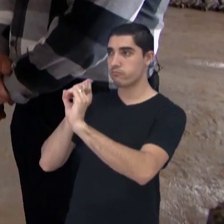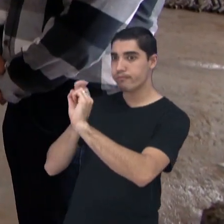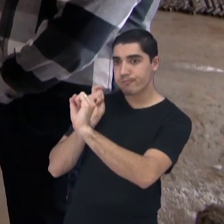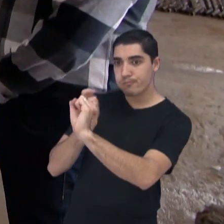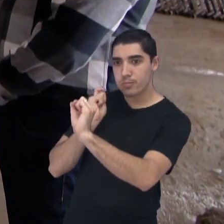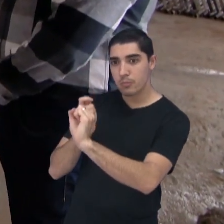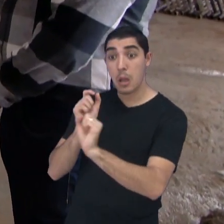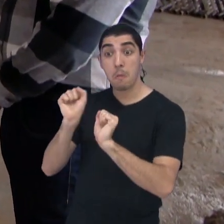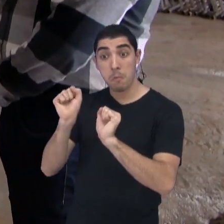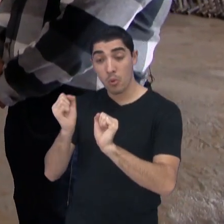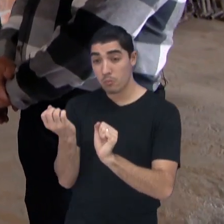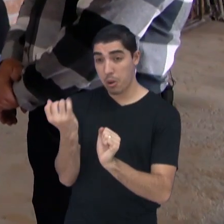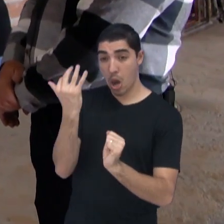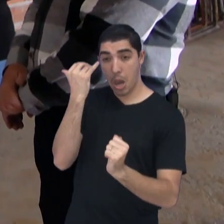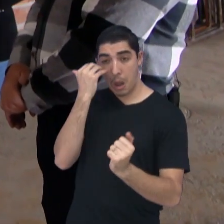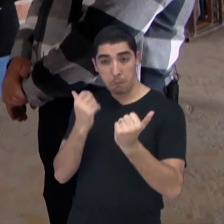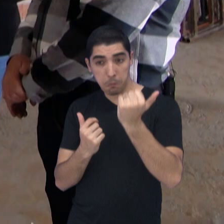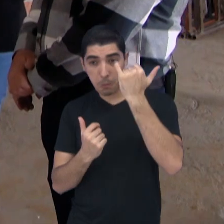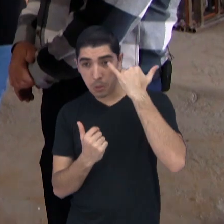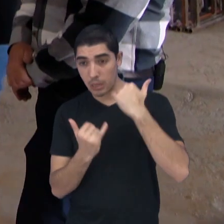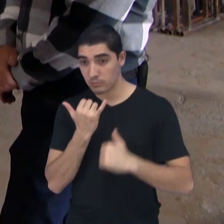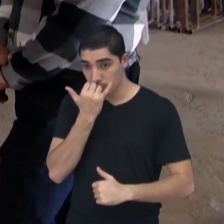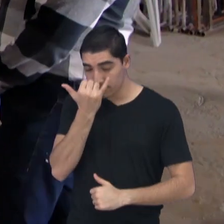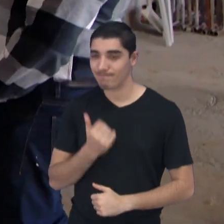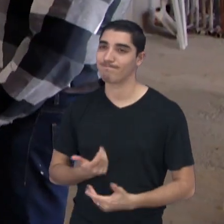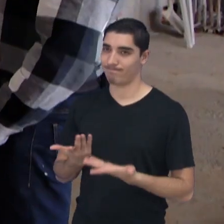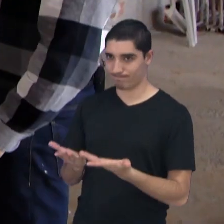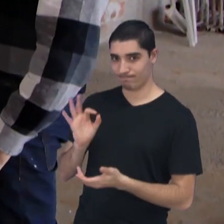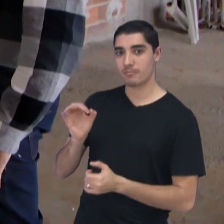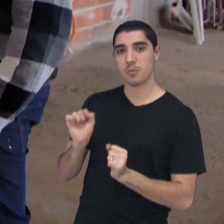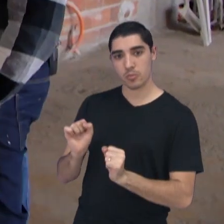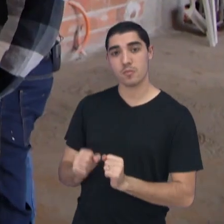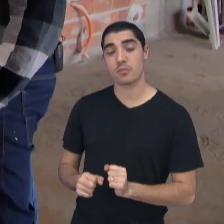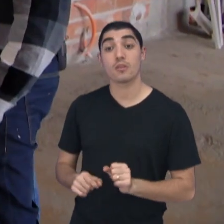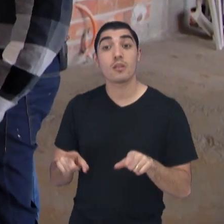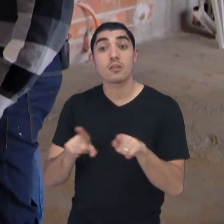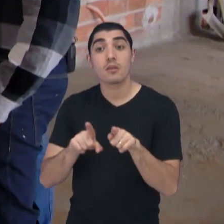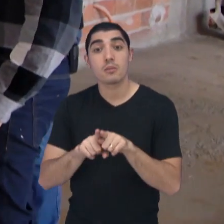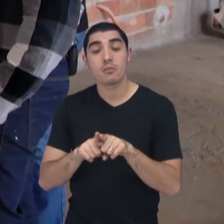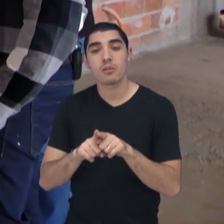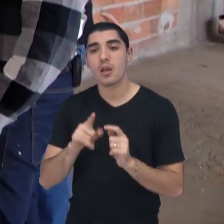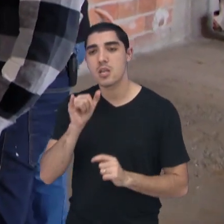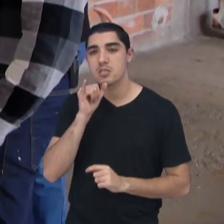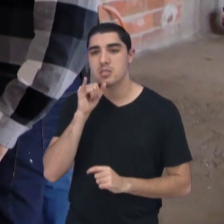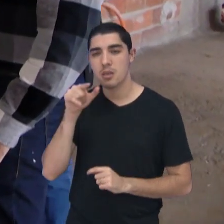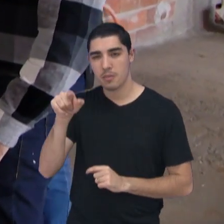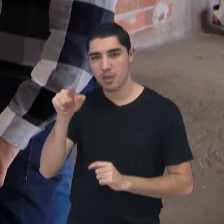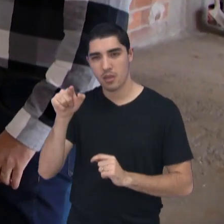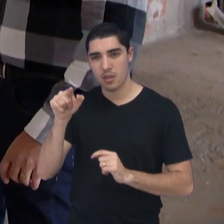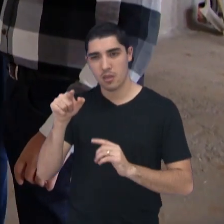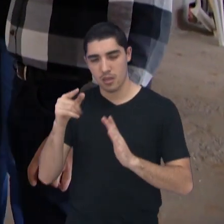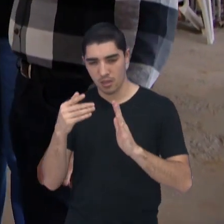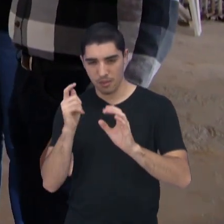ir poeira no olho, pode ter um acidente, né? Poderia, por exemplo, vir algum resquício